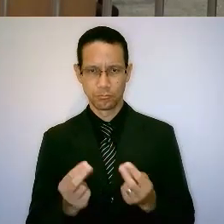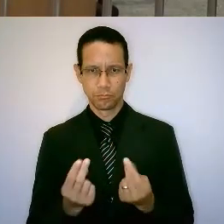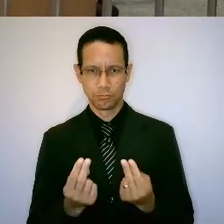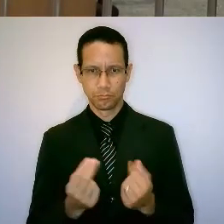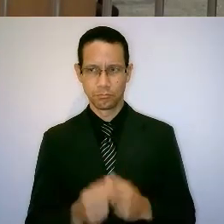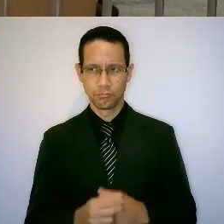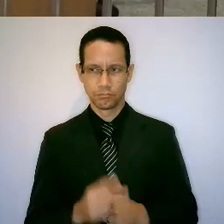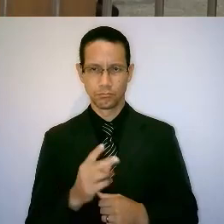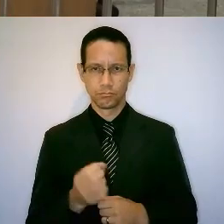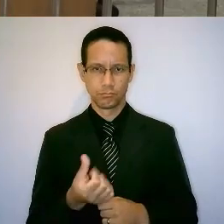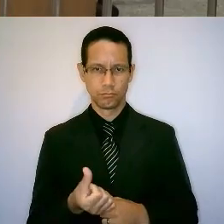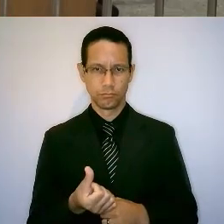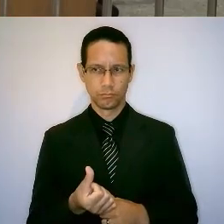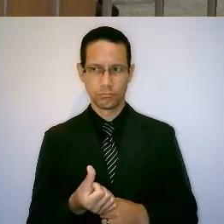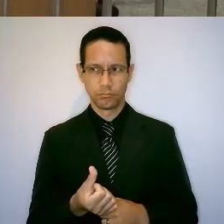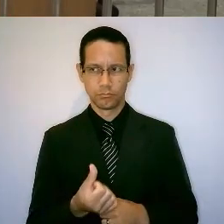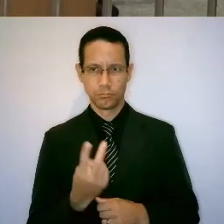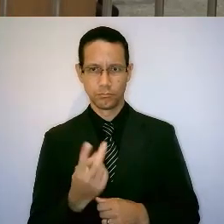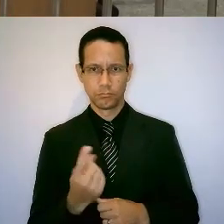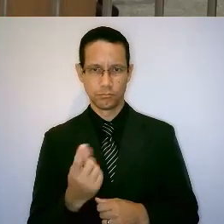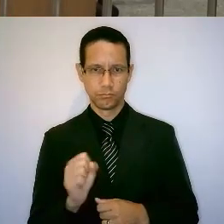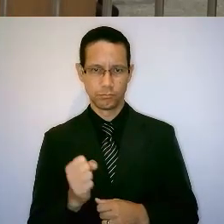218 219